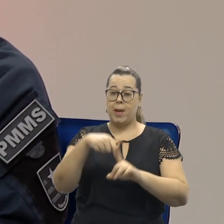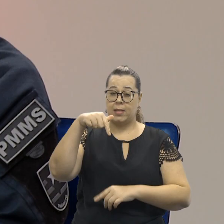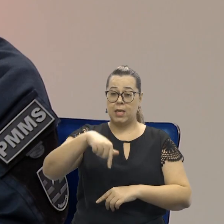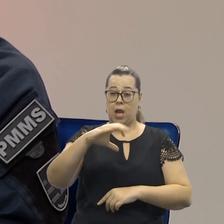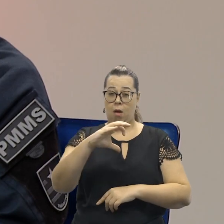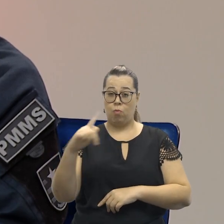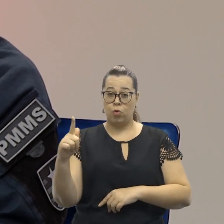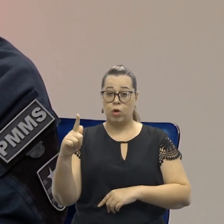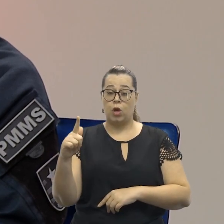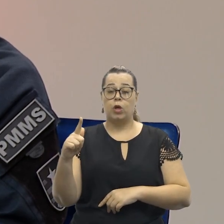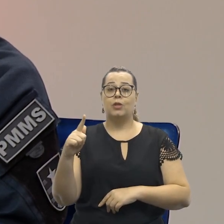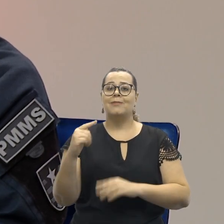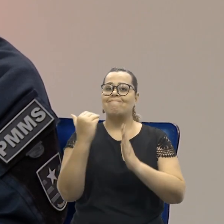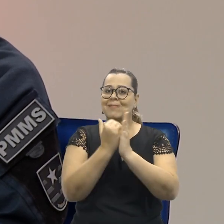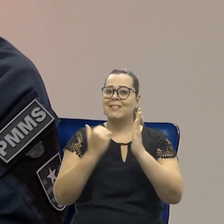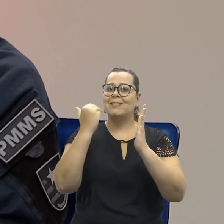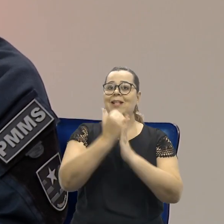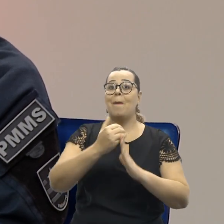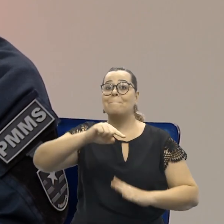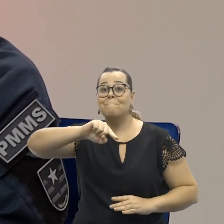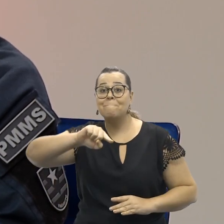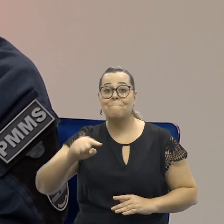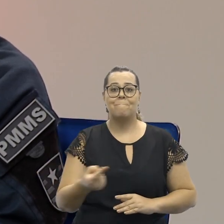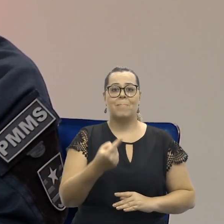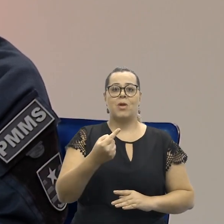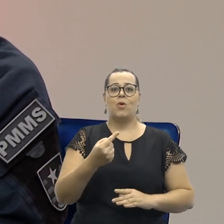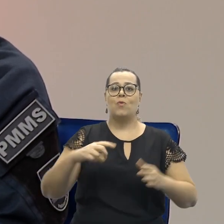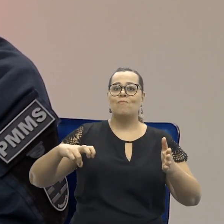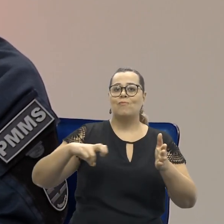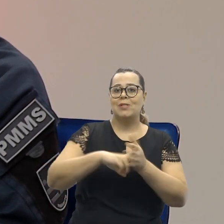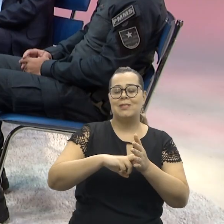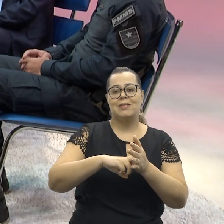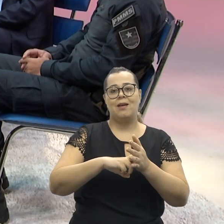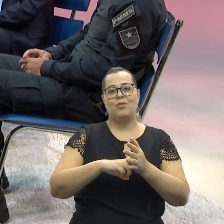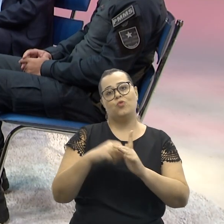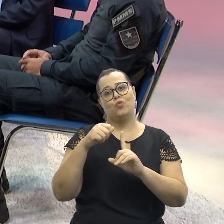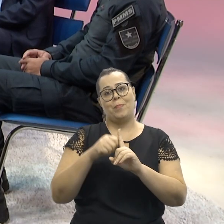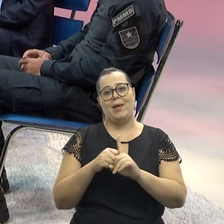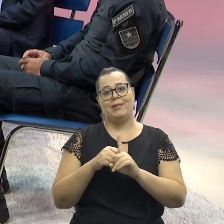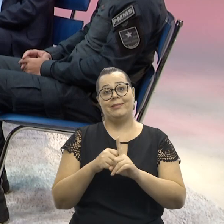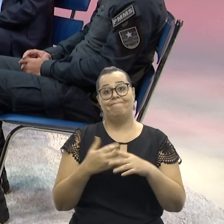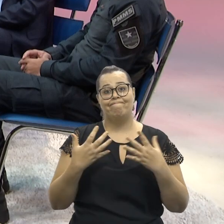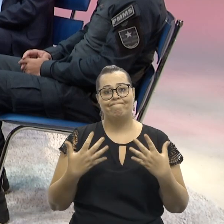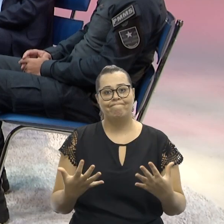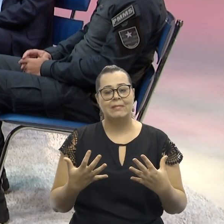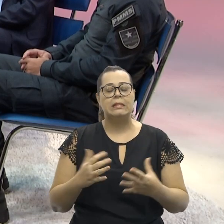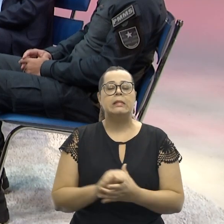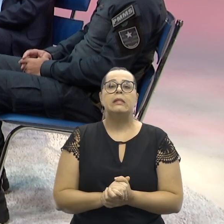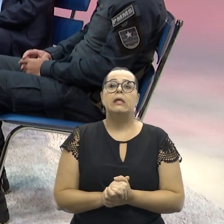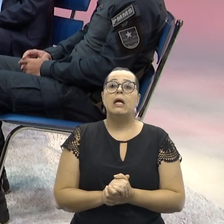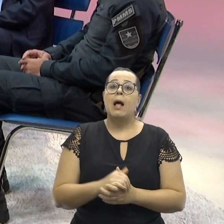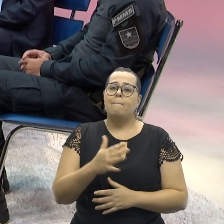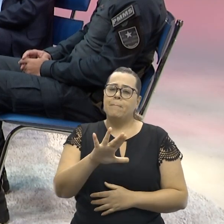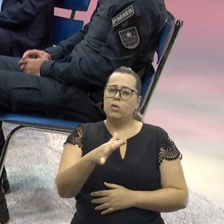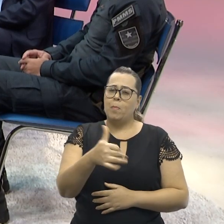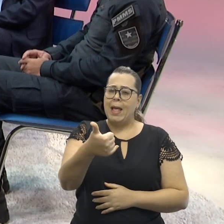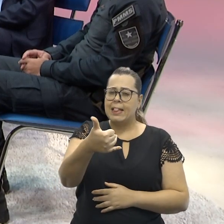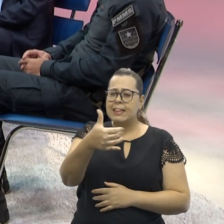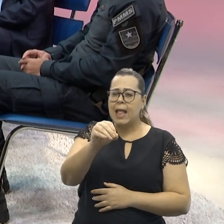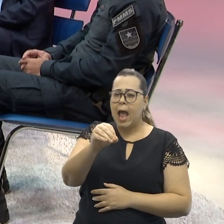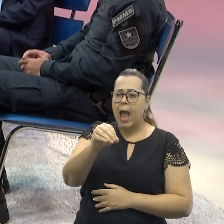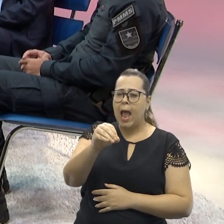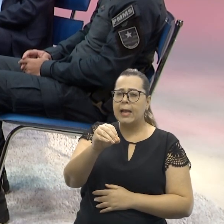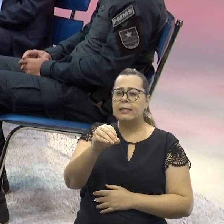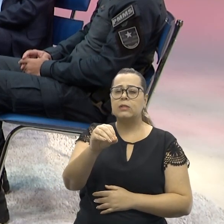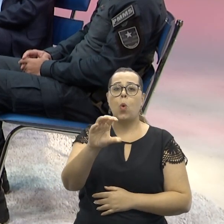cidade de Campo Grande superior muitas vezes a 1.000 acidentes por mês, o que são aí praticamente 10 acidentes,